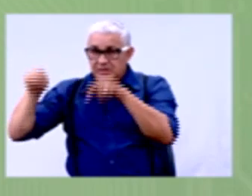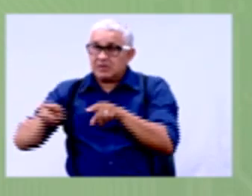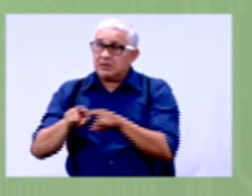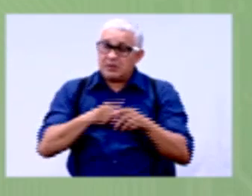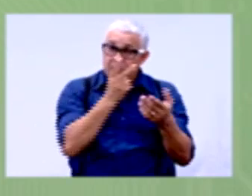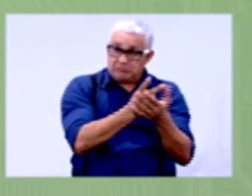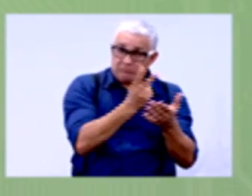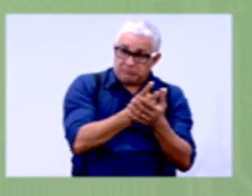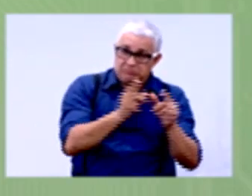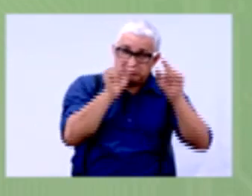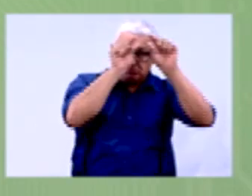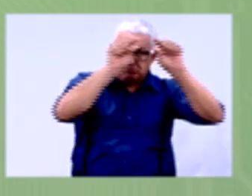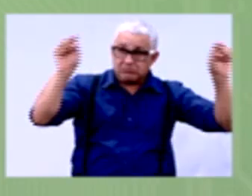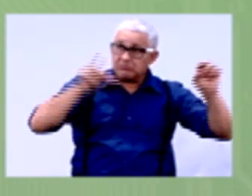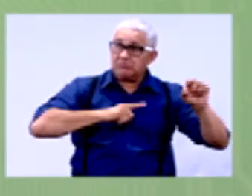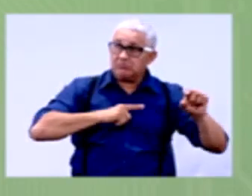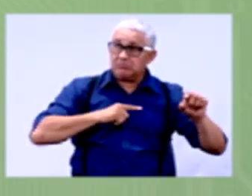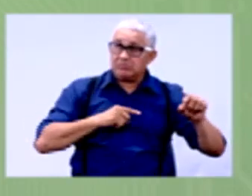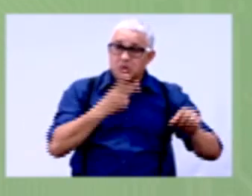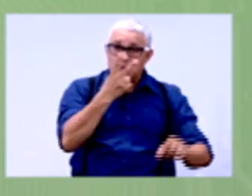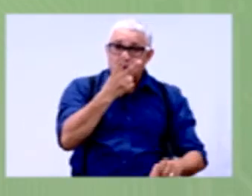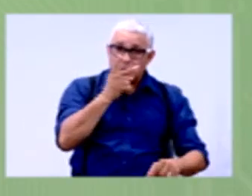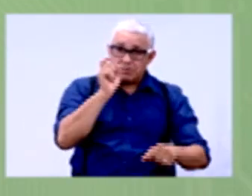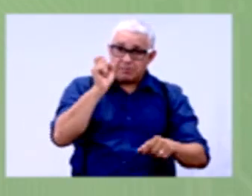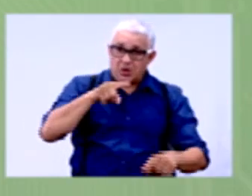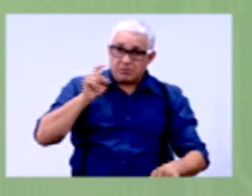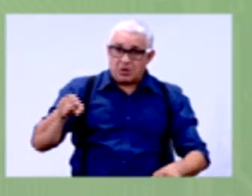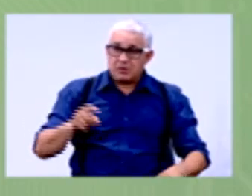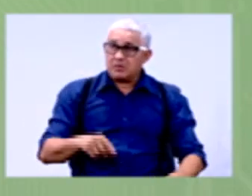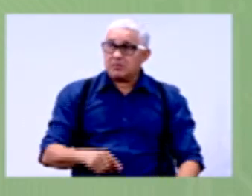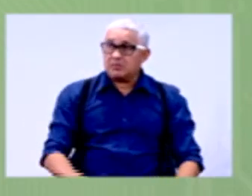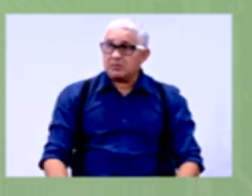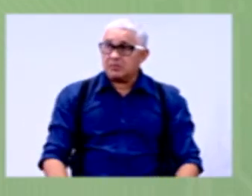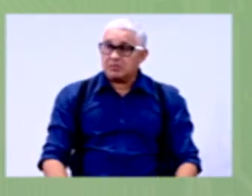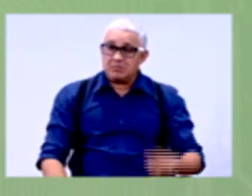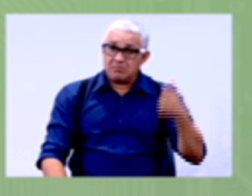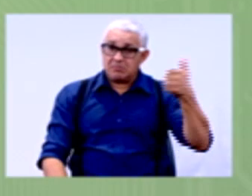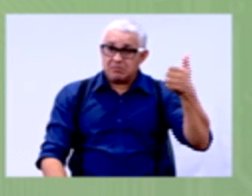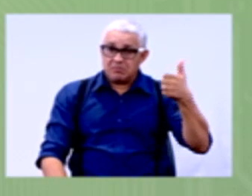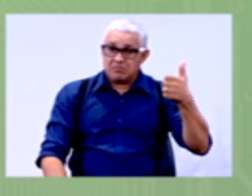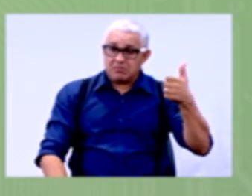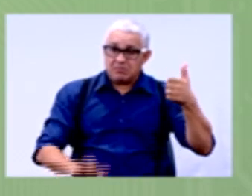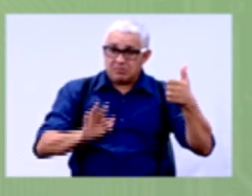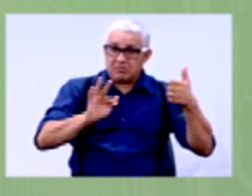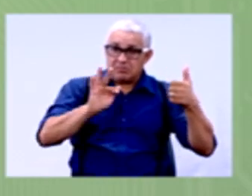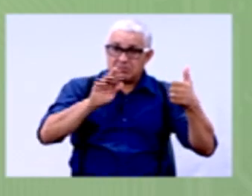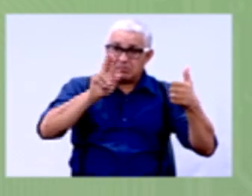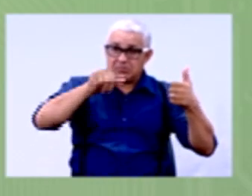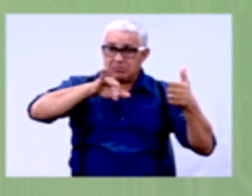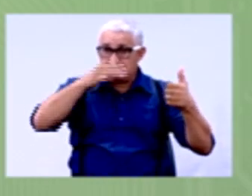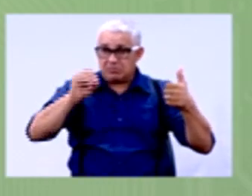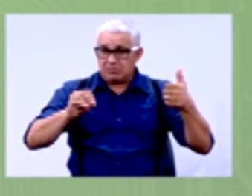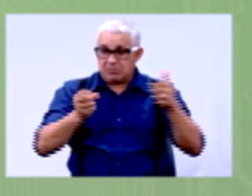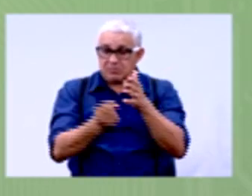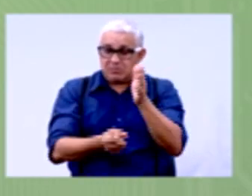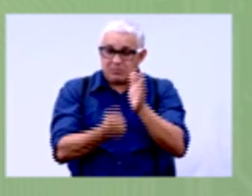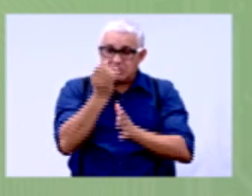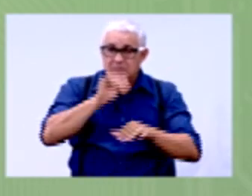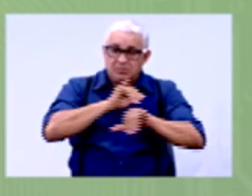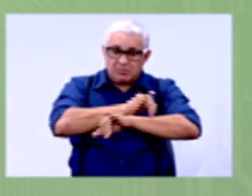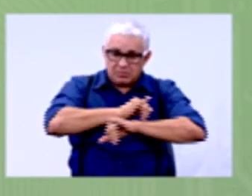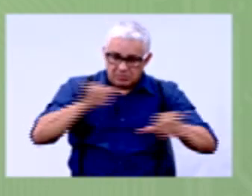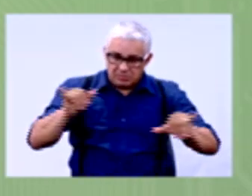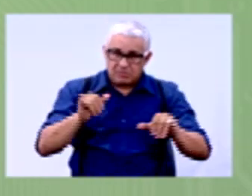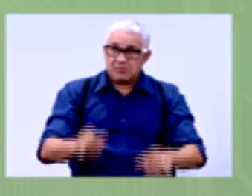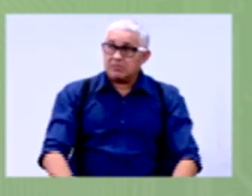mesma situação, né? 2 botões, onde o primeiro botão nós chamamos a função criar informação, certo? Que estava